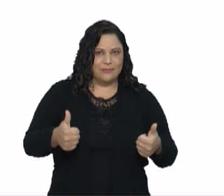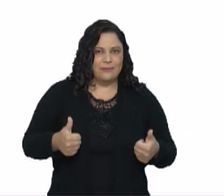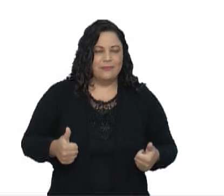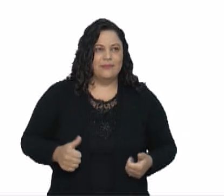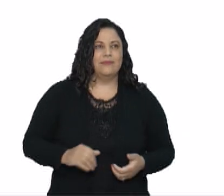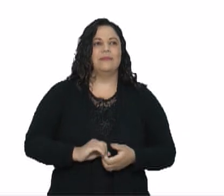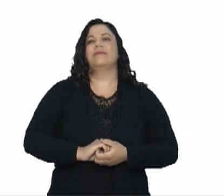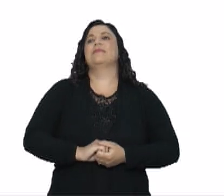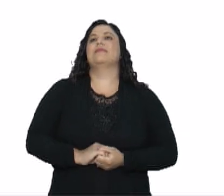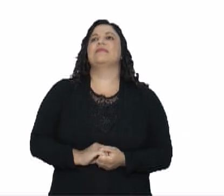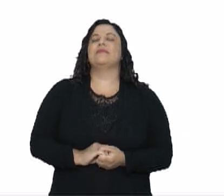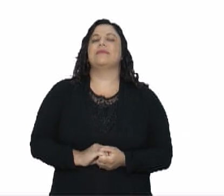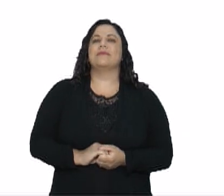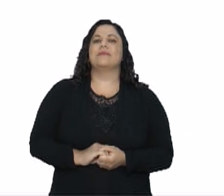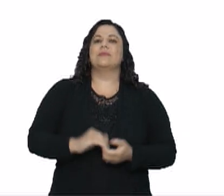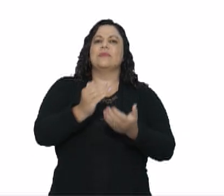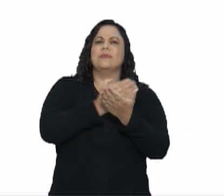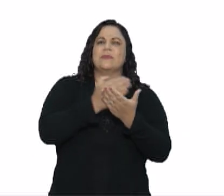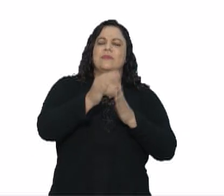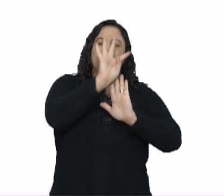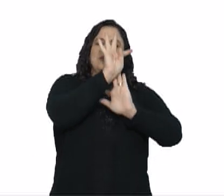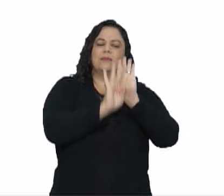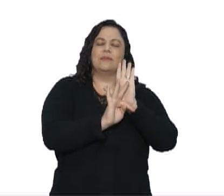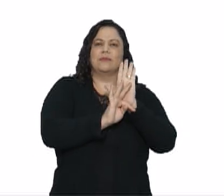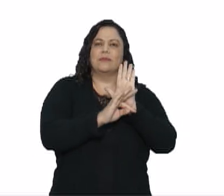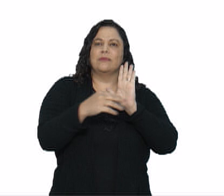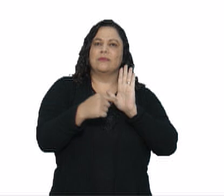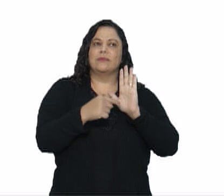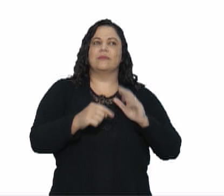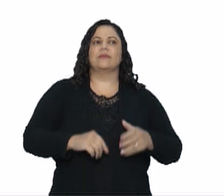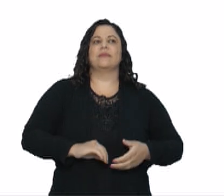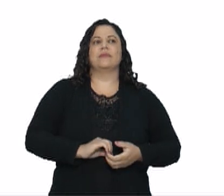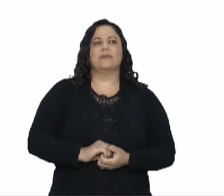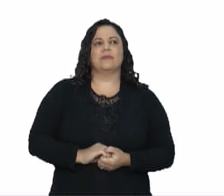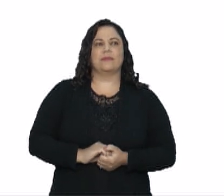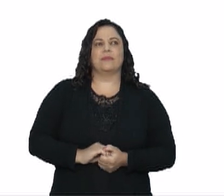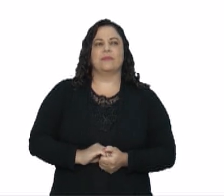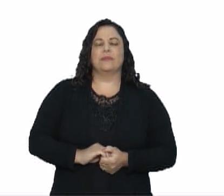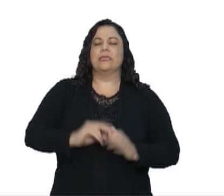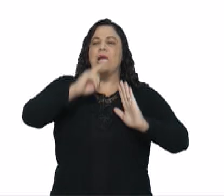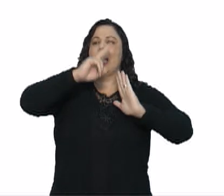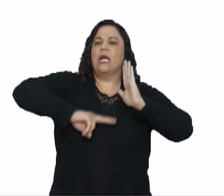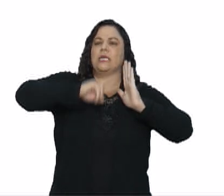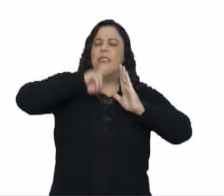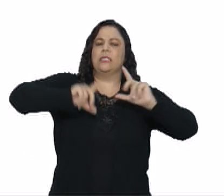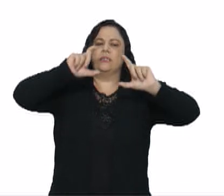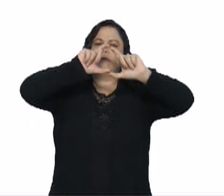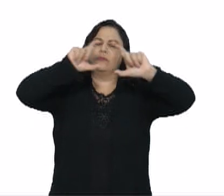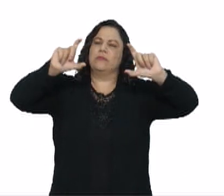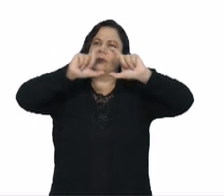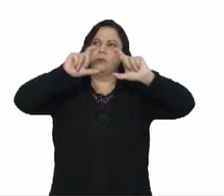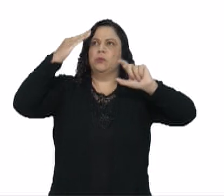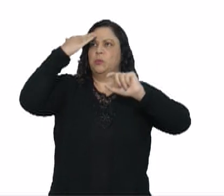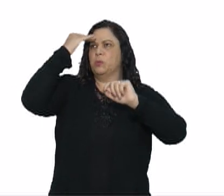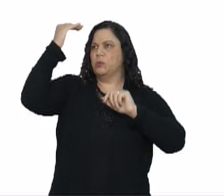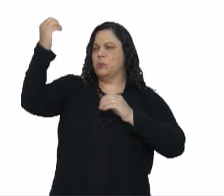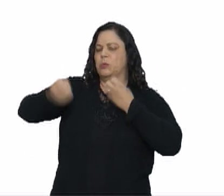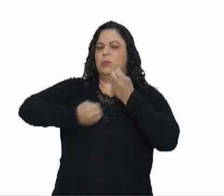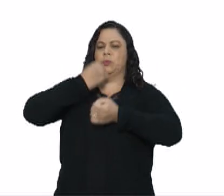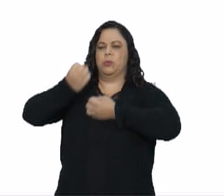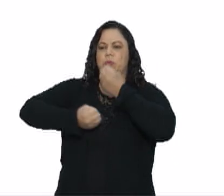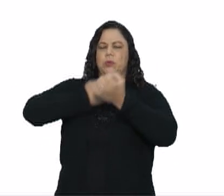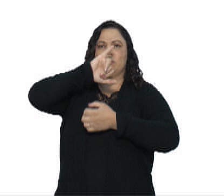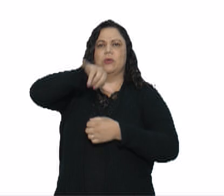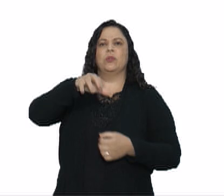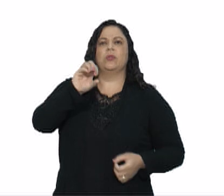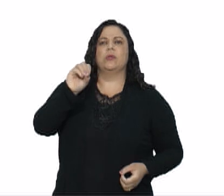Então lá, vamos começar com um textozinho lá. Leia essa primeira estrofe do famoso poema